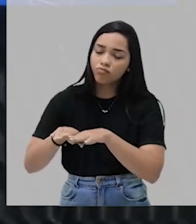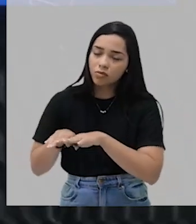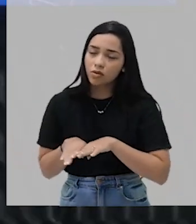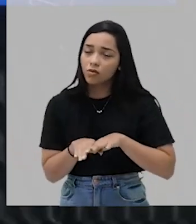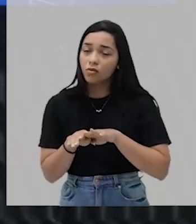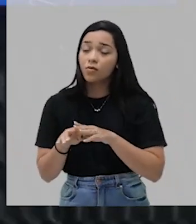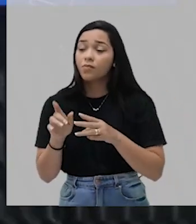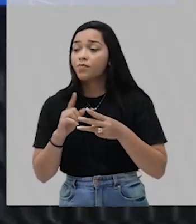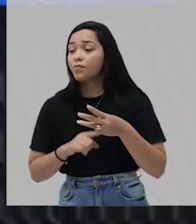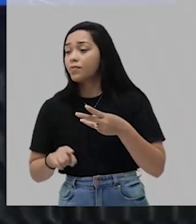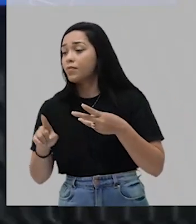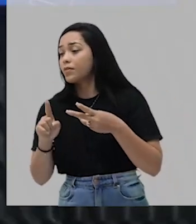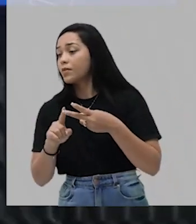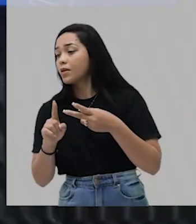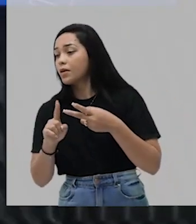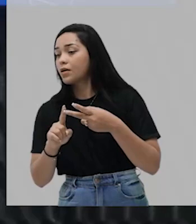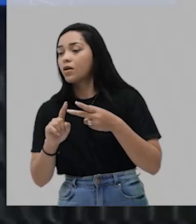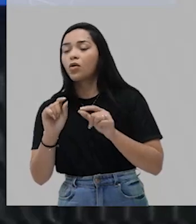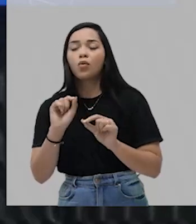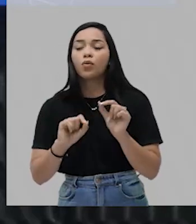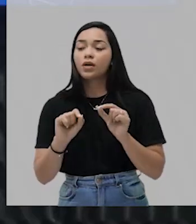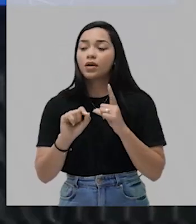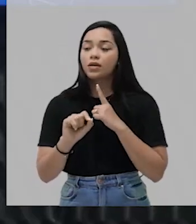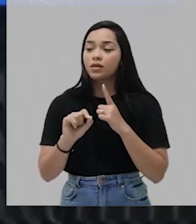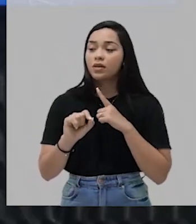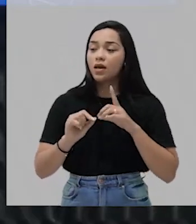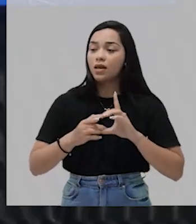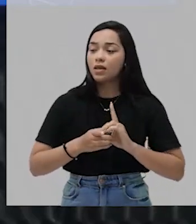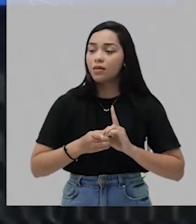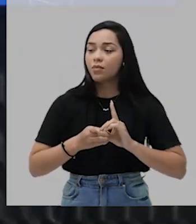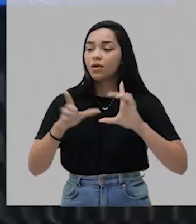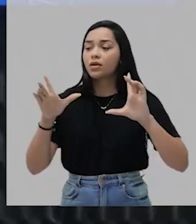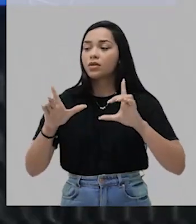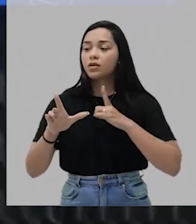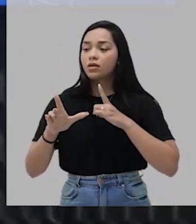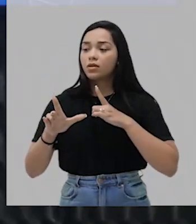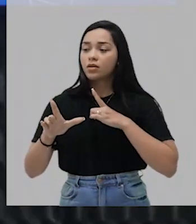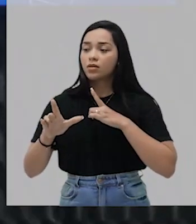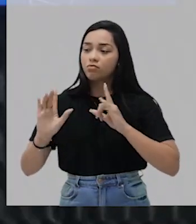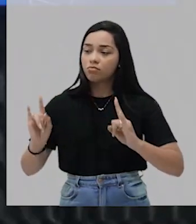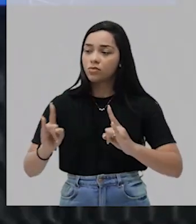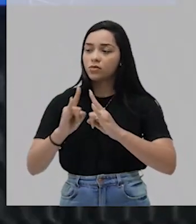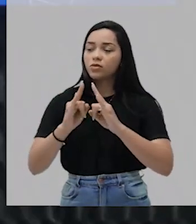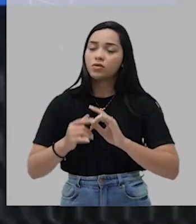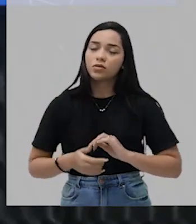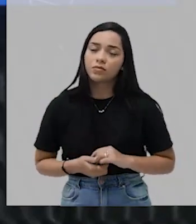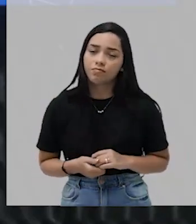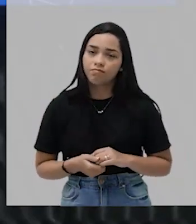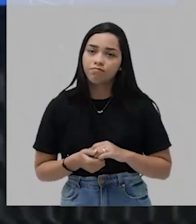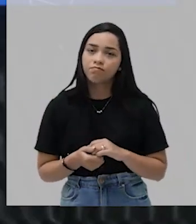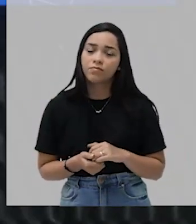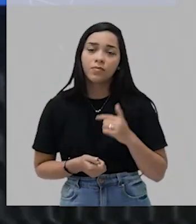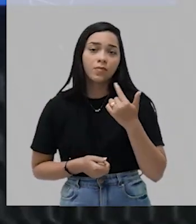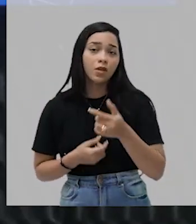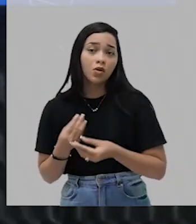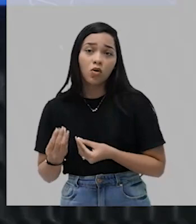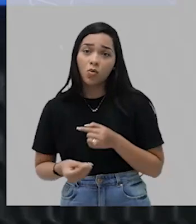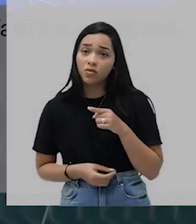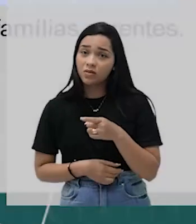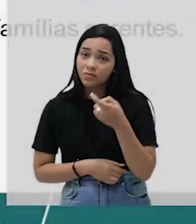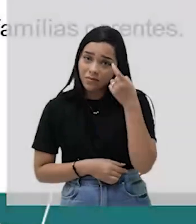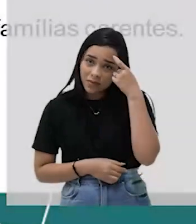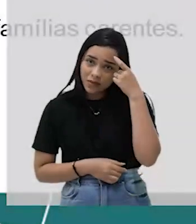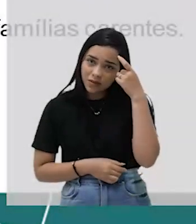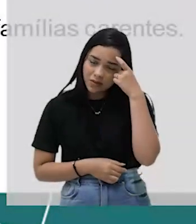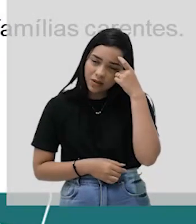Um outro ponto que a gente destaca é a democratização das instituições. Não tem como você